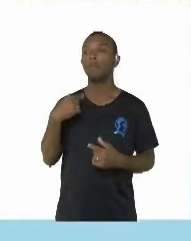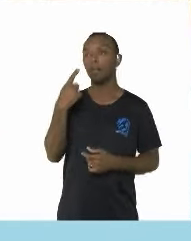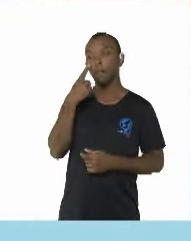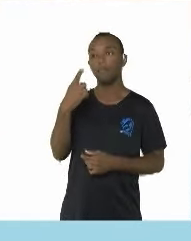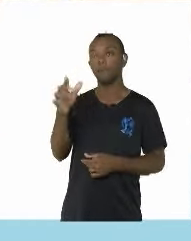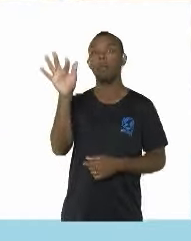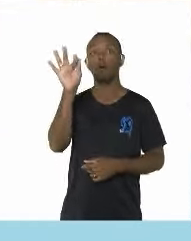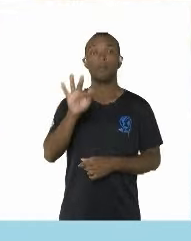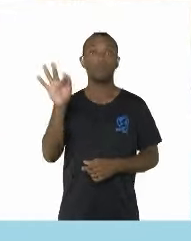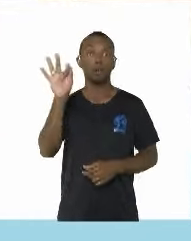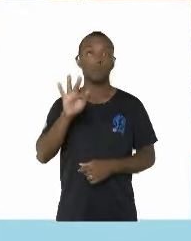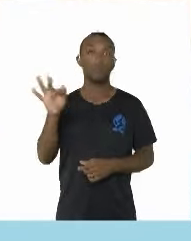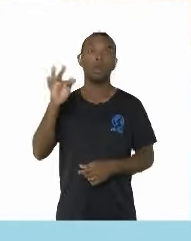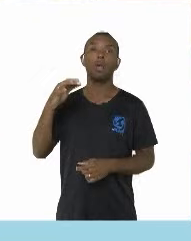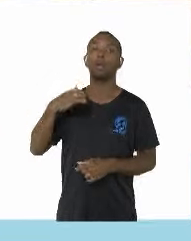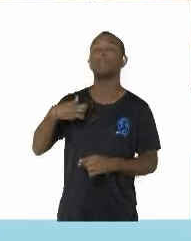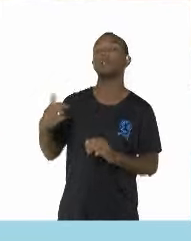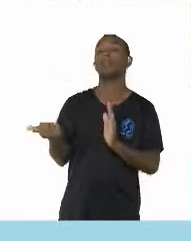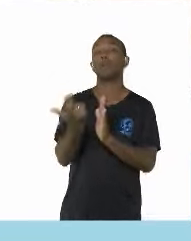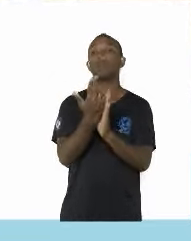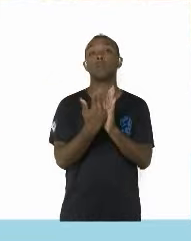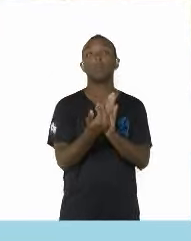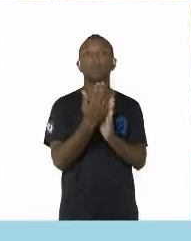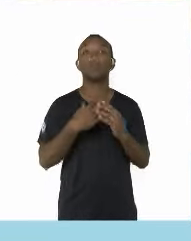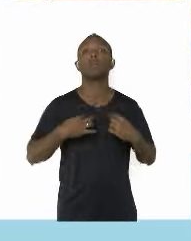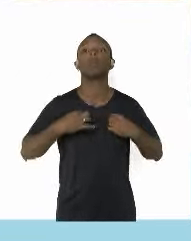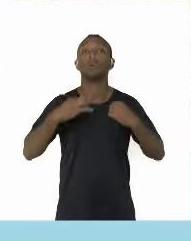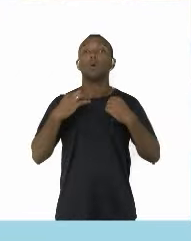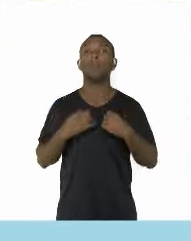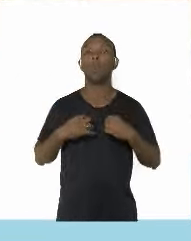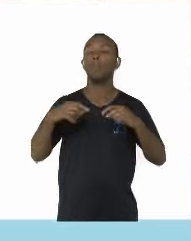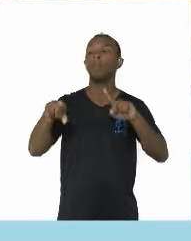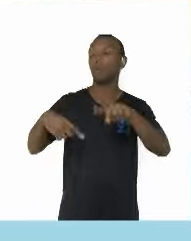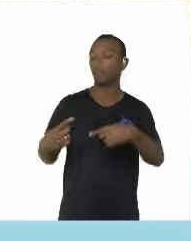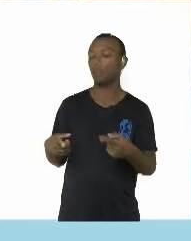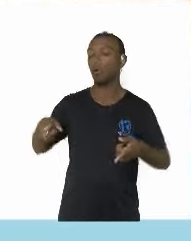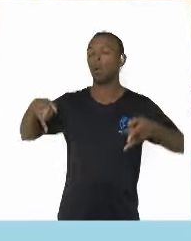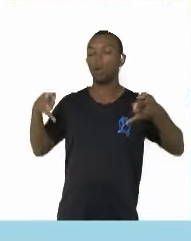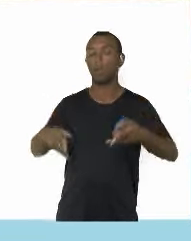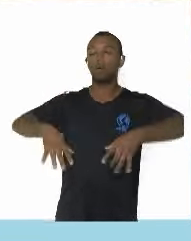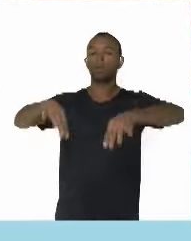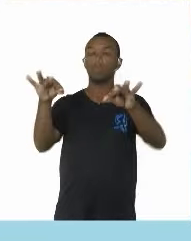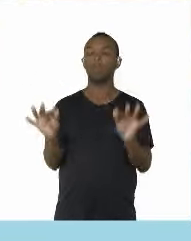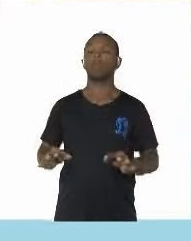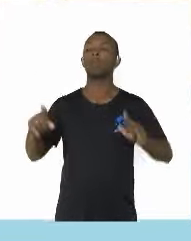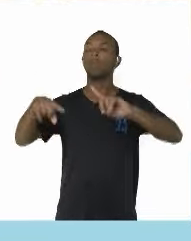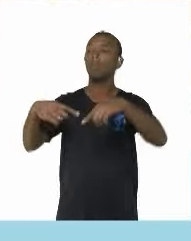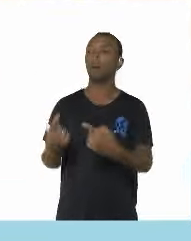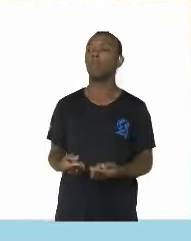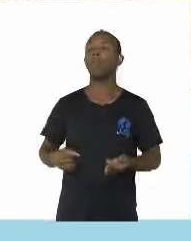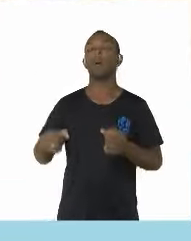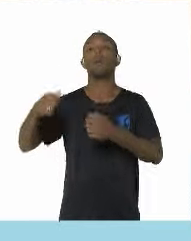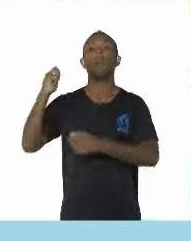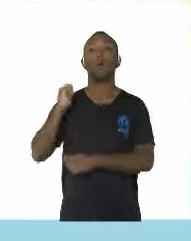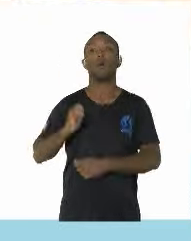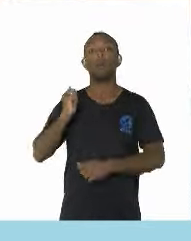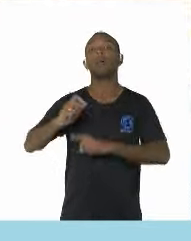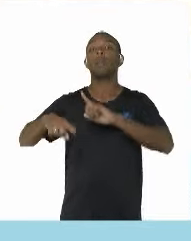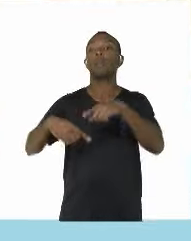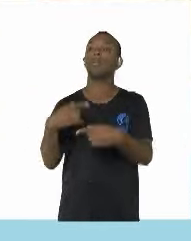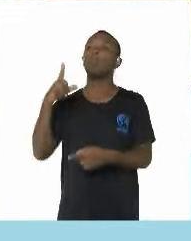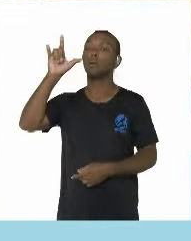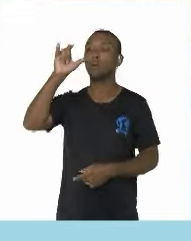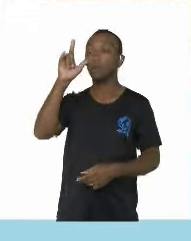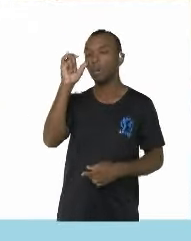verem, eu saí da faculdade para desenhar roupa, comecei a desenhar roupa de cama, fui desenhar acessório, Quando fui para o Instagram vender estampa para roupa,